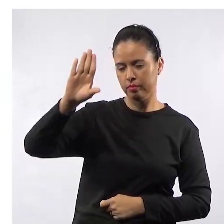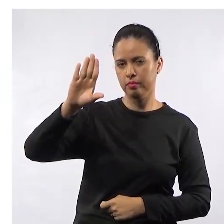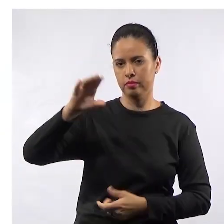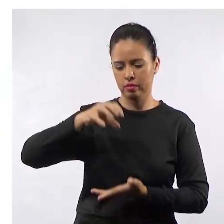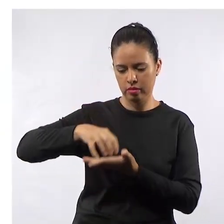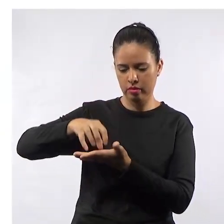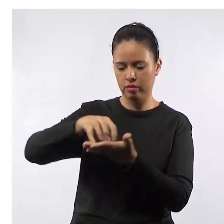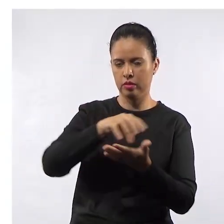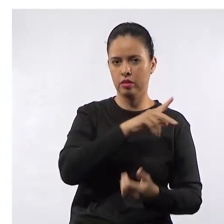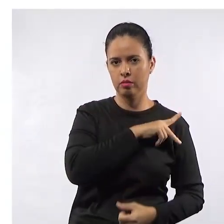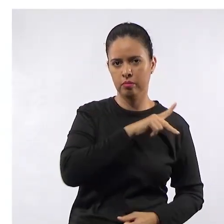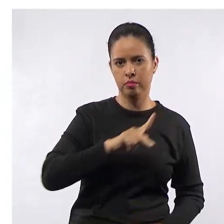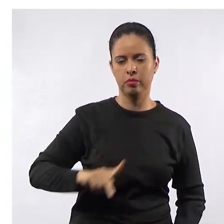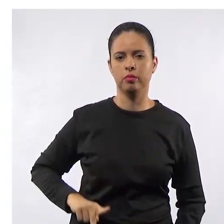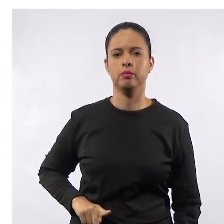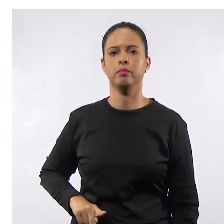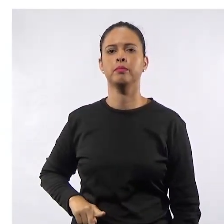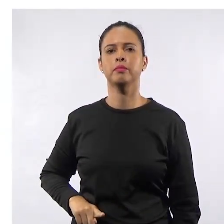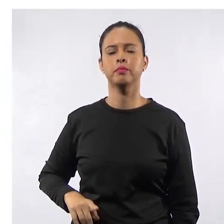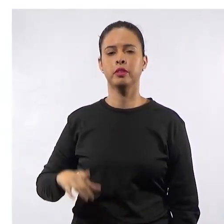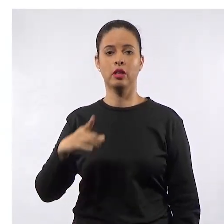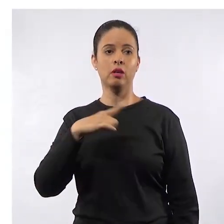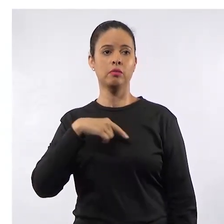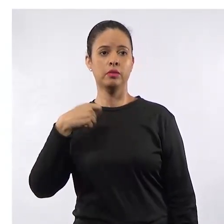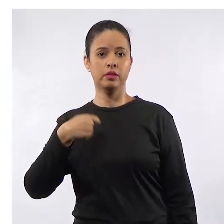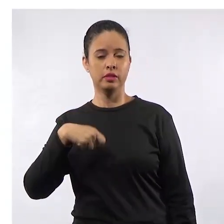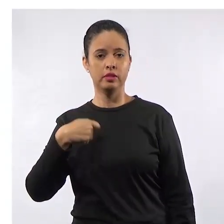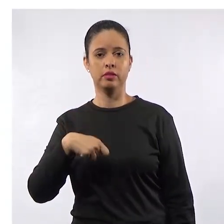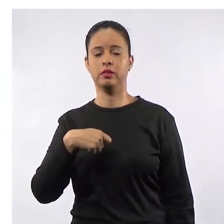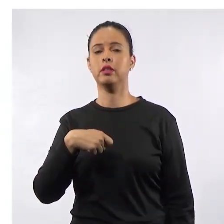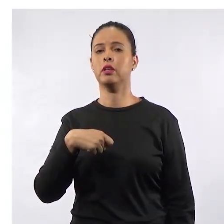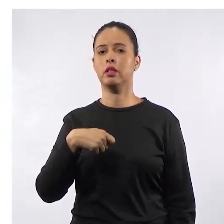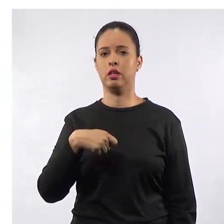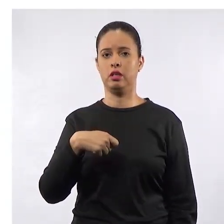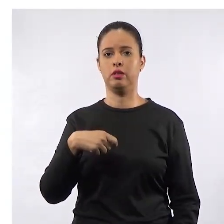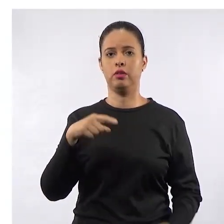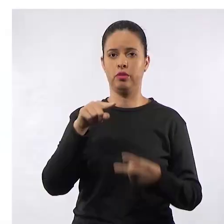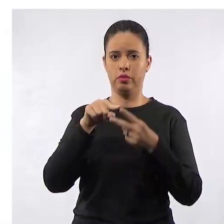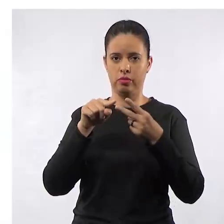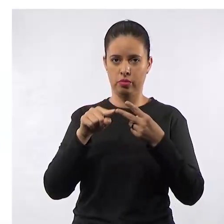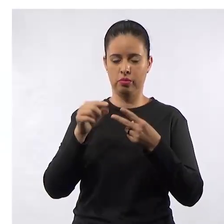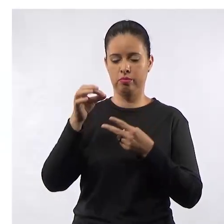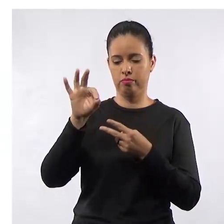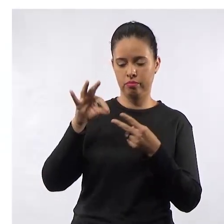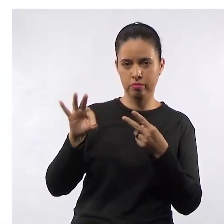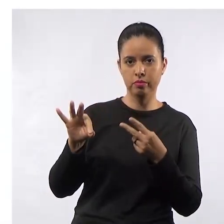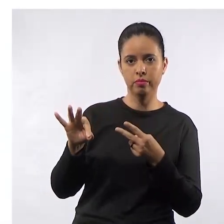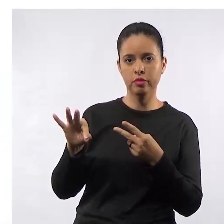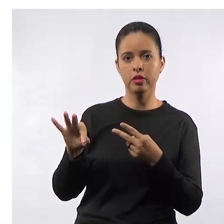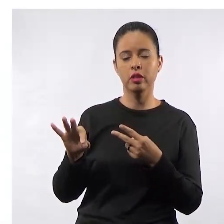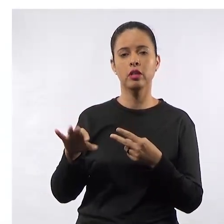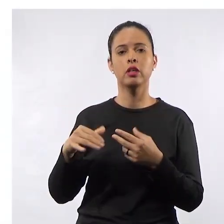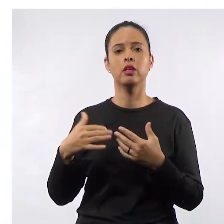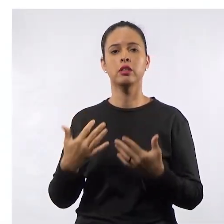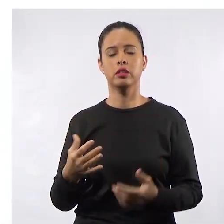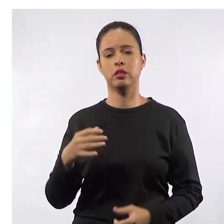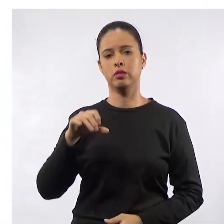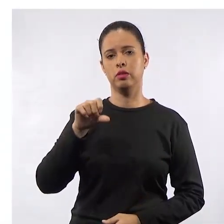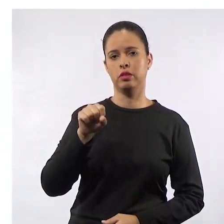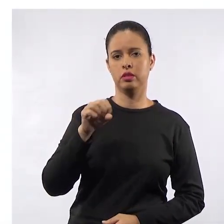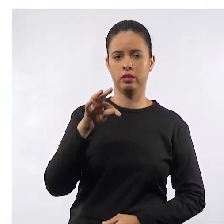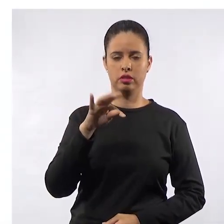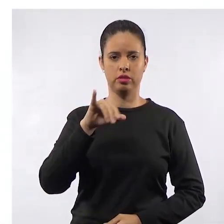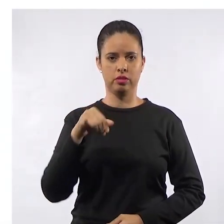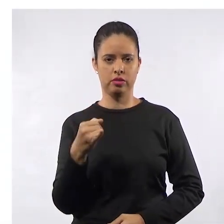por órgãos públicos. Então, temos que ver se enquadra nessas 2 situações, tá? Ou seja, o